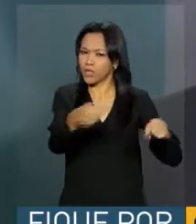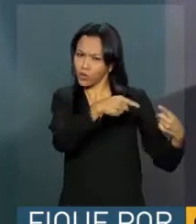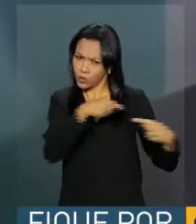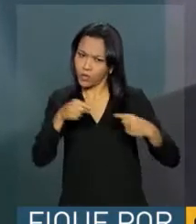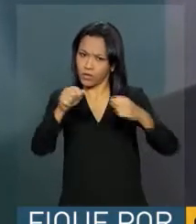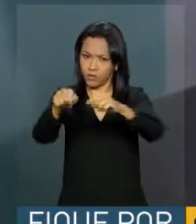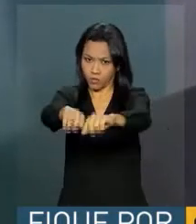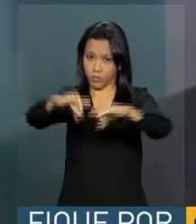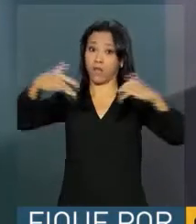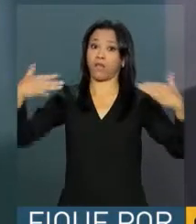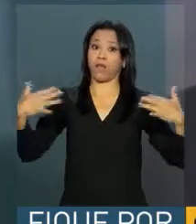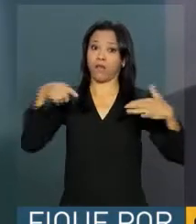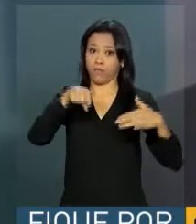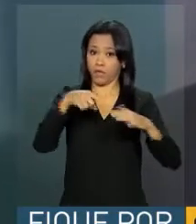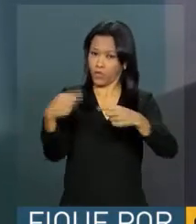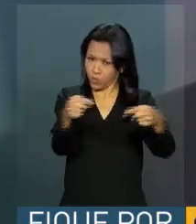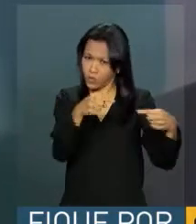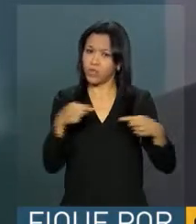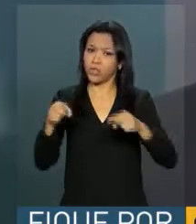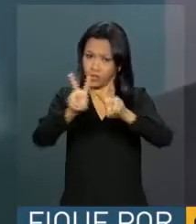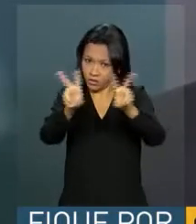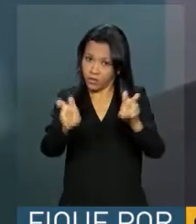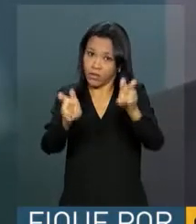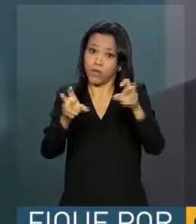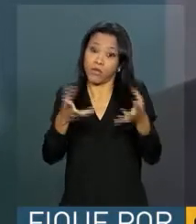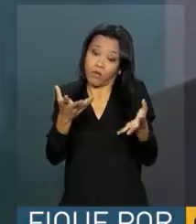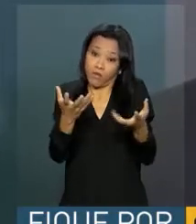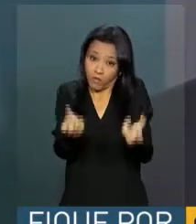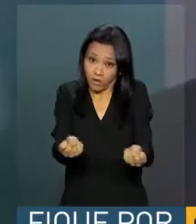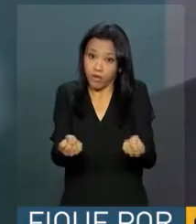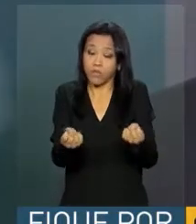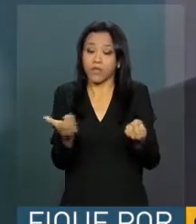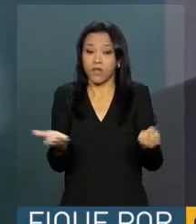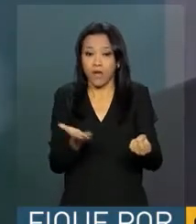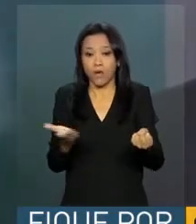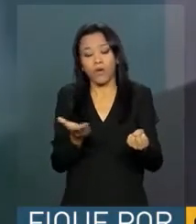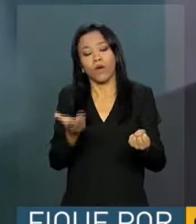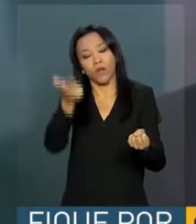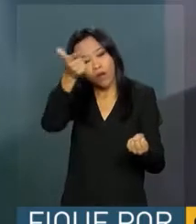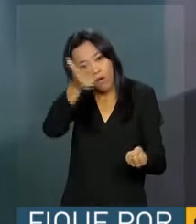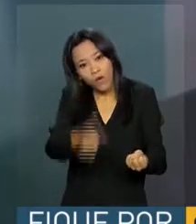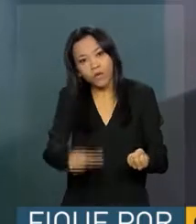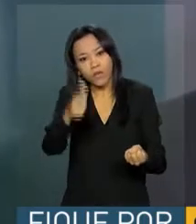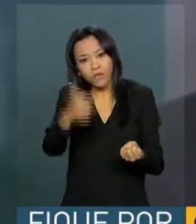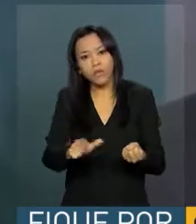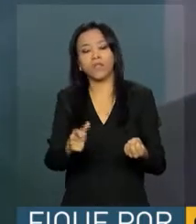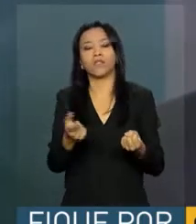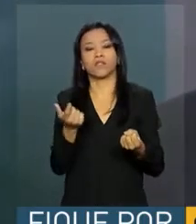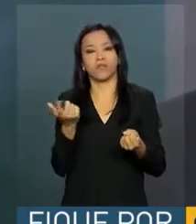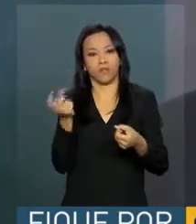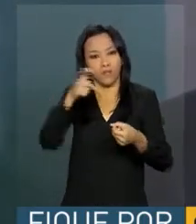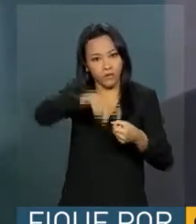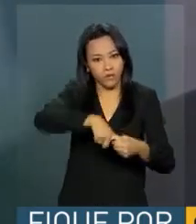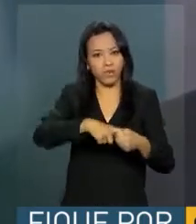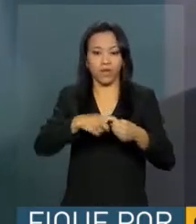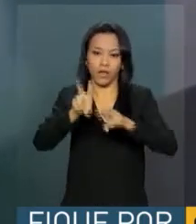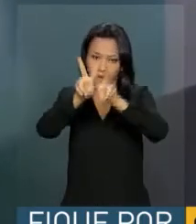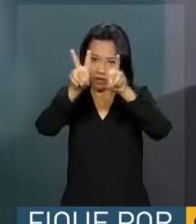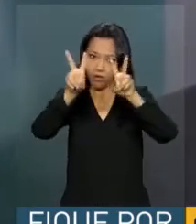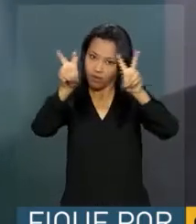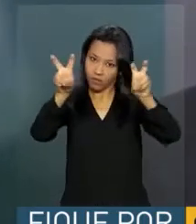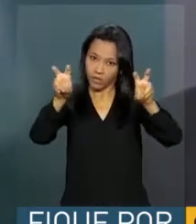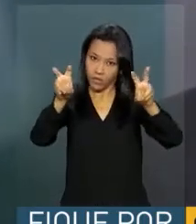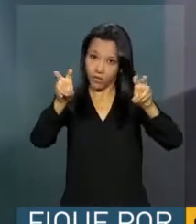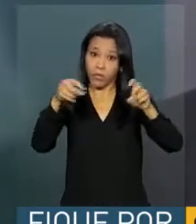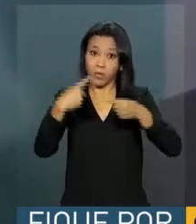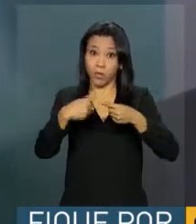plenário. Então, vamos retomar agora todas essas discussões, depois da volta do recesso e etc.